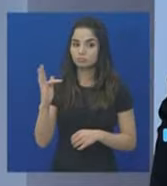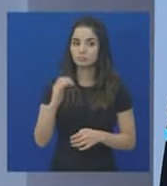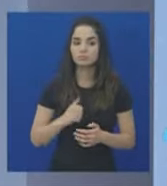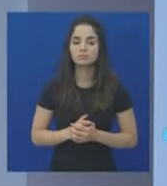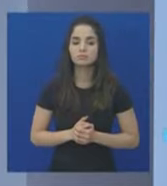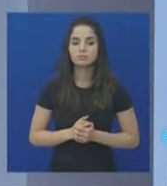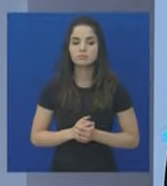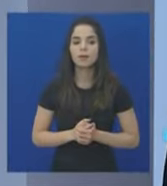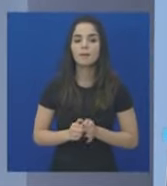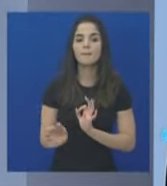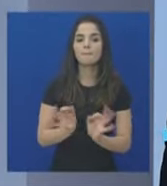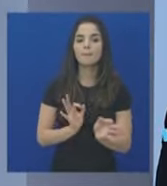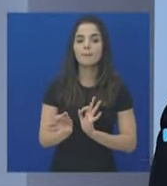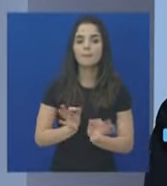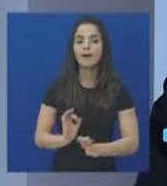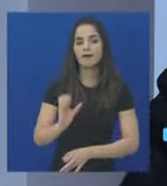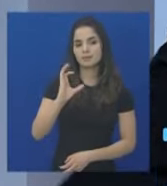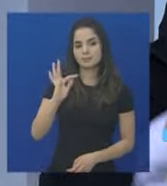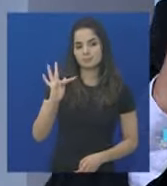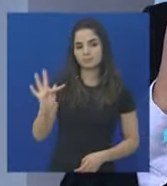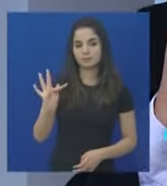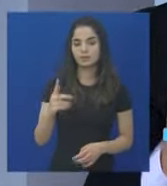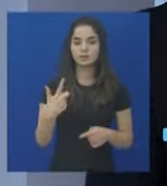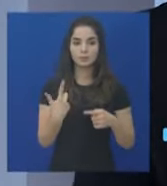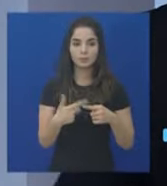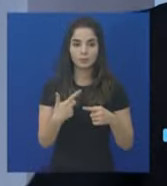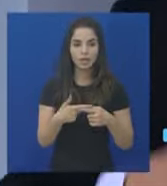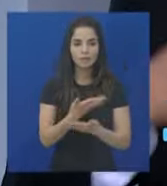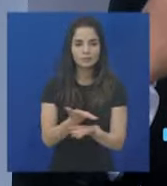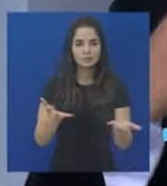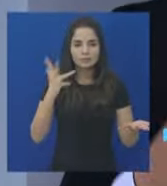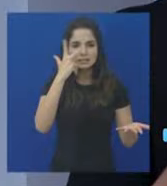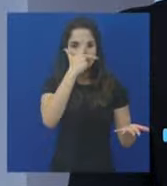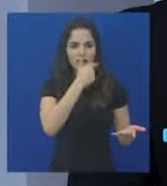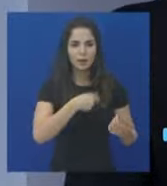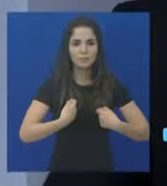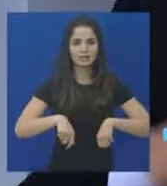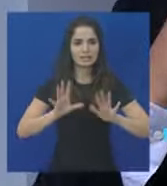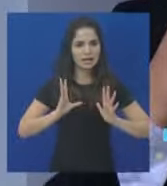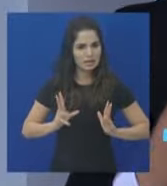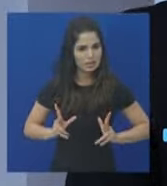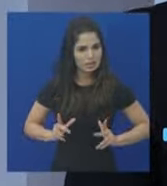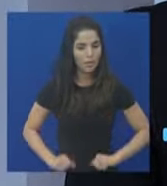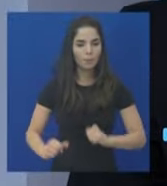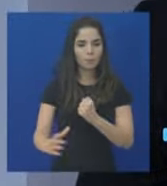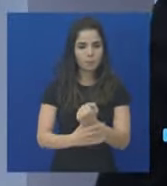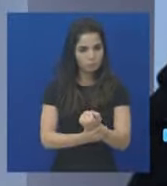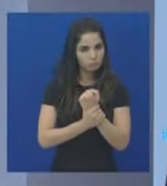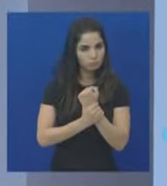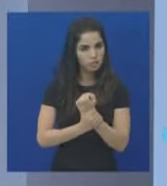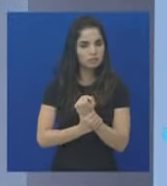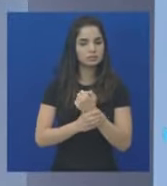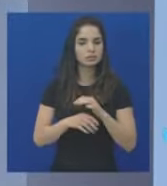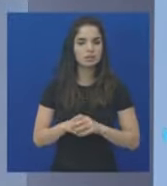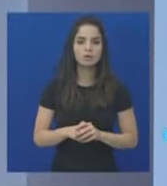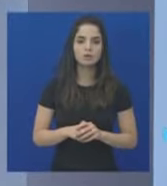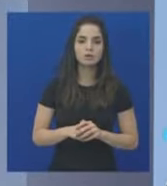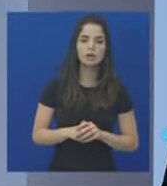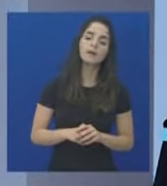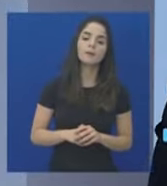temos que preparar a cidade, porque é uma cidade turística, precisa estar limpa, segura e que a gente possa